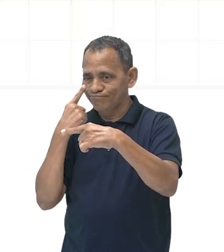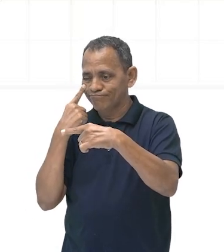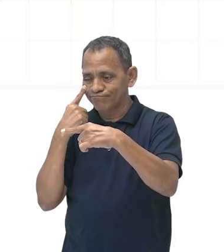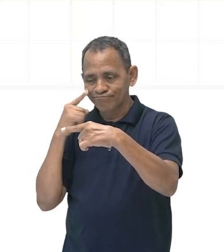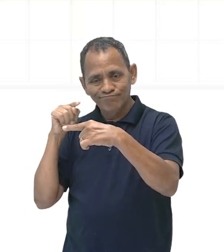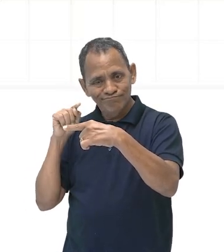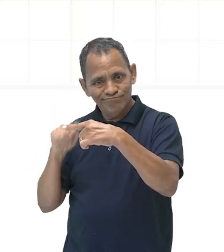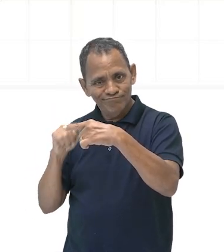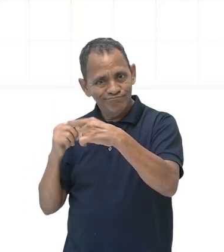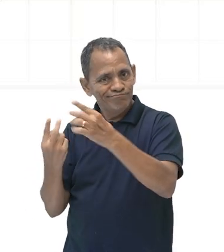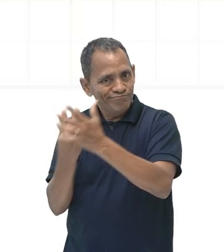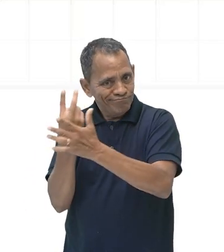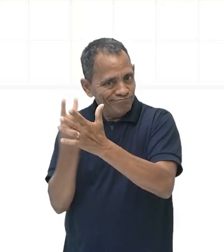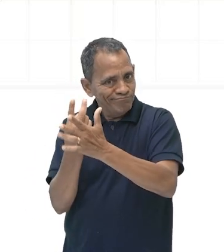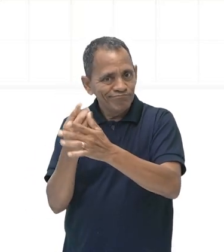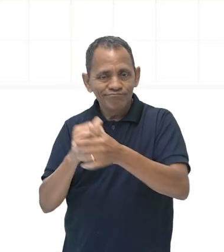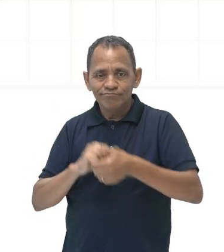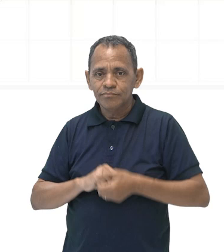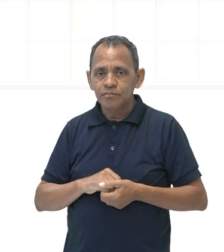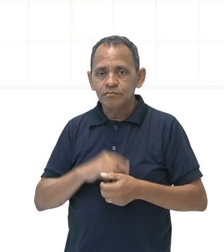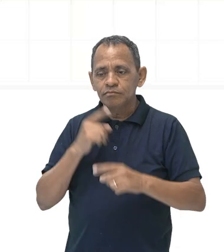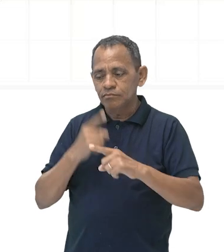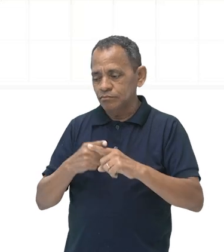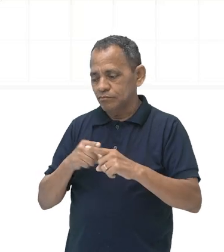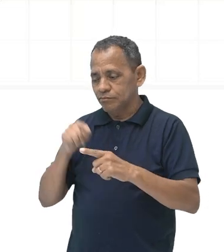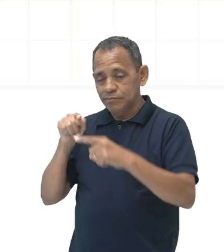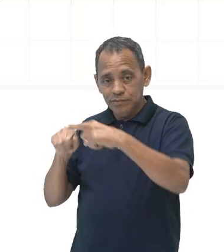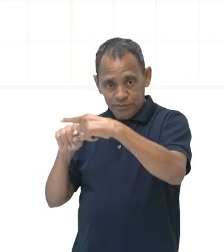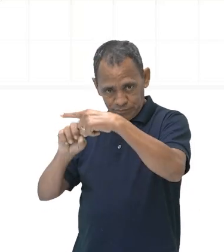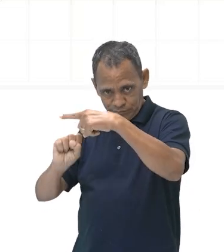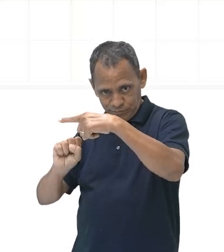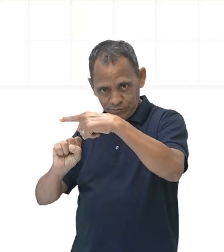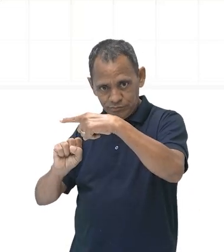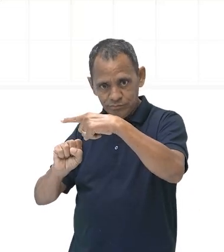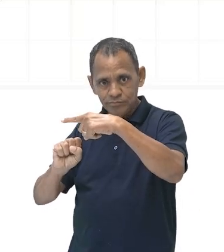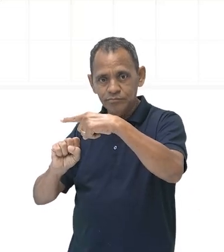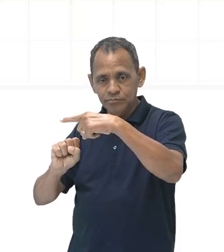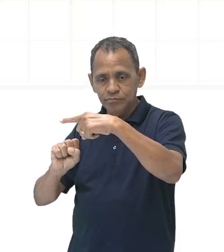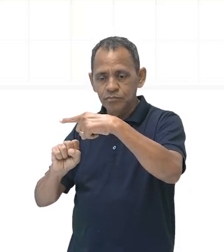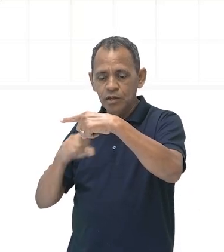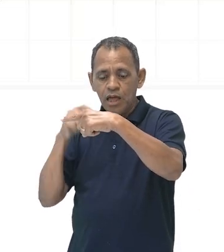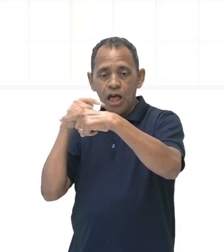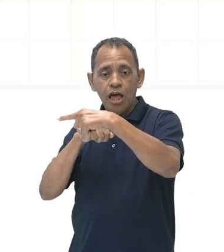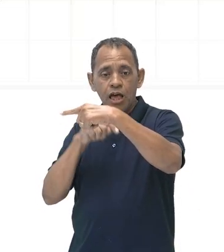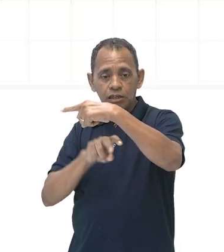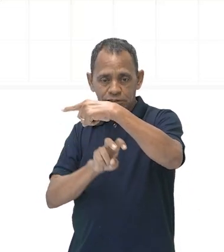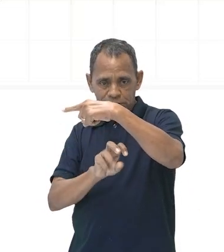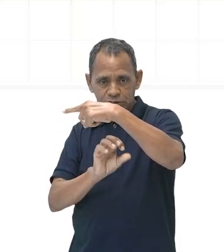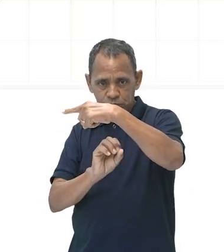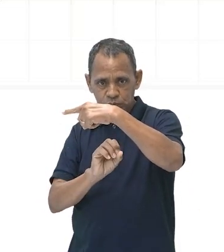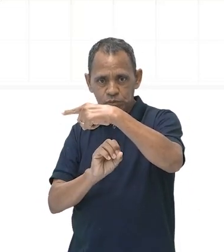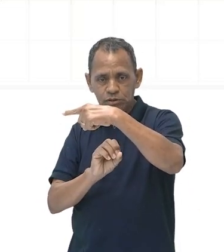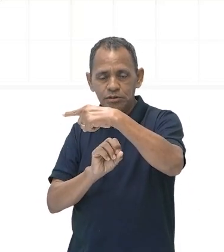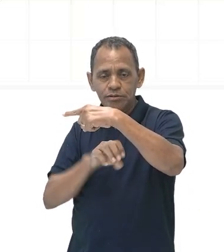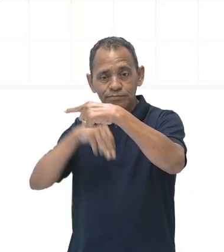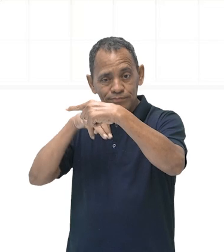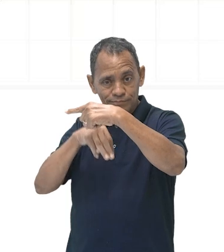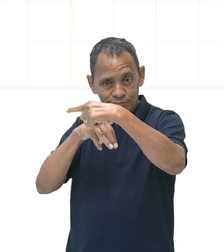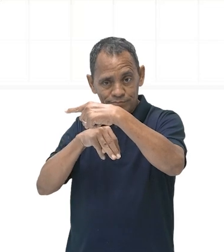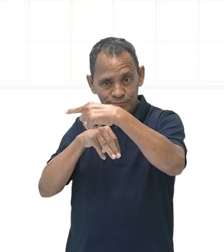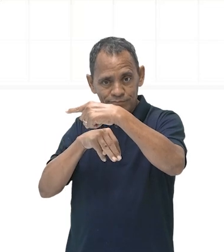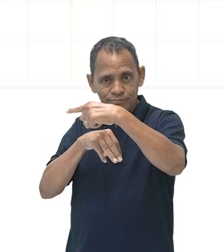que erro, professor? Porque aqui nós temos minutos. Então, esse 50, ele está falando